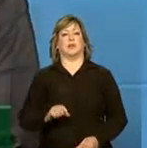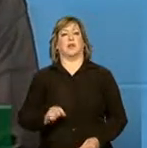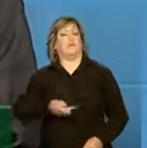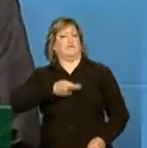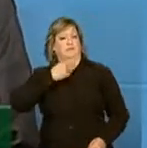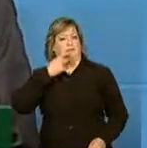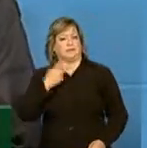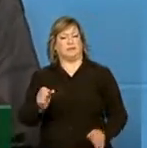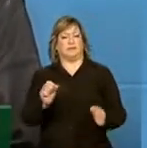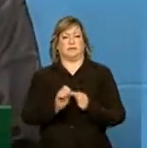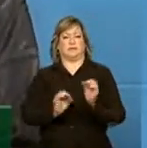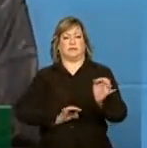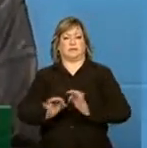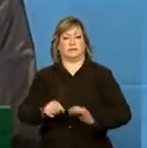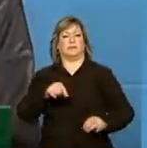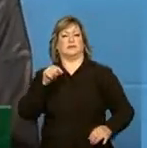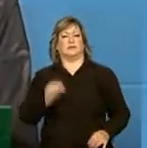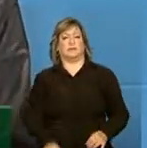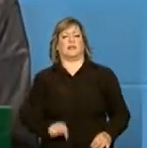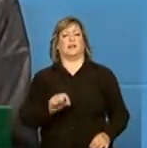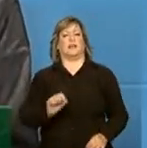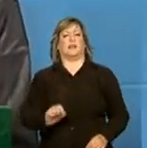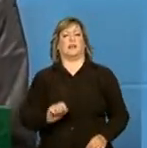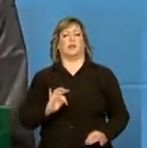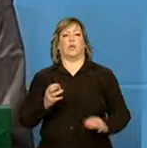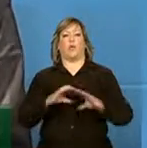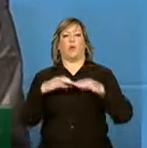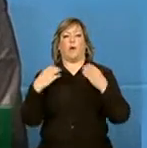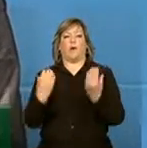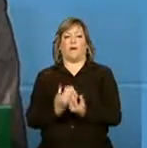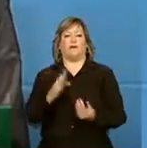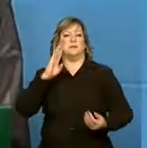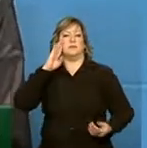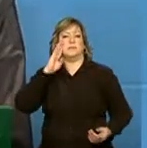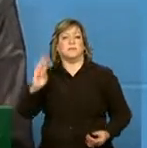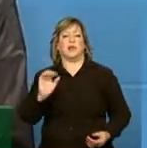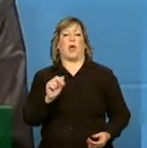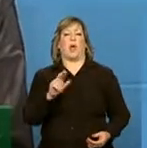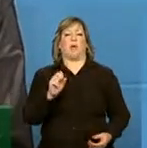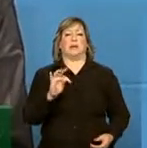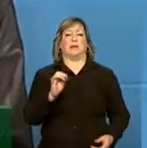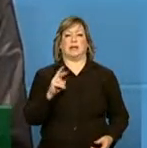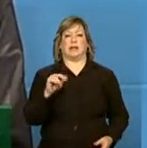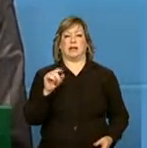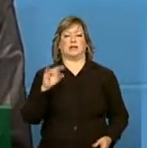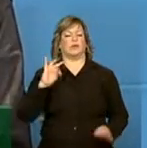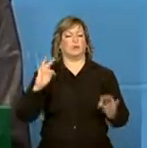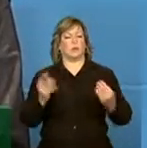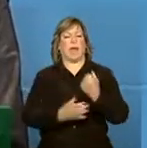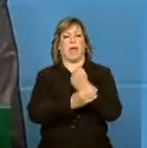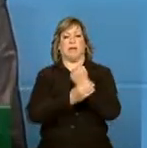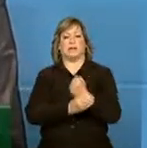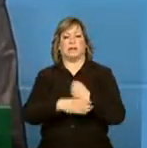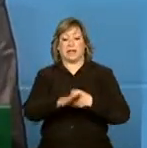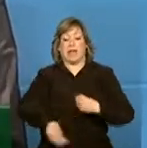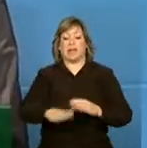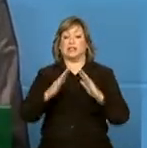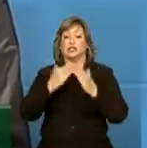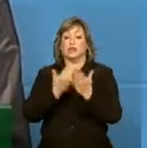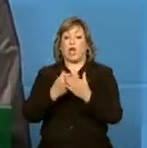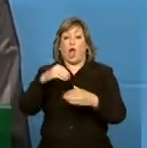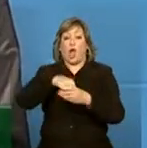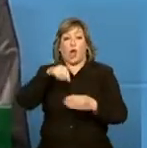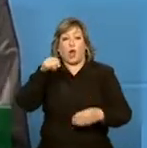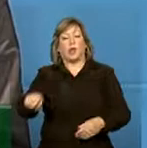ratificaram as convenções chaves, parando as medidas de austeridade, garantindo que todas as crianças estejam na escola,